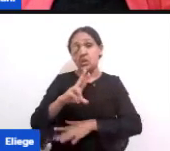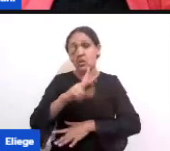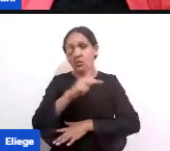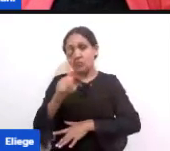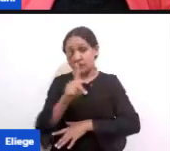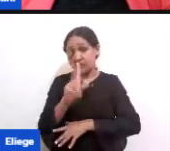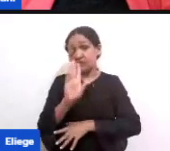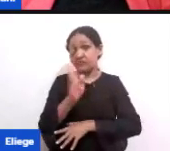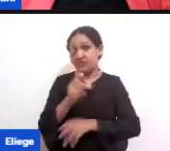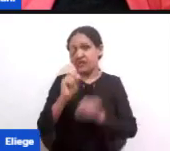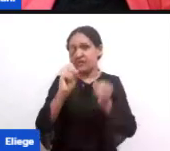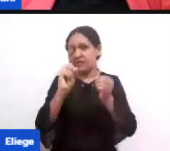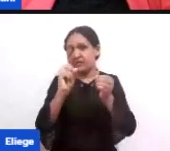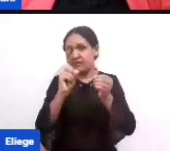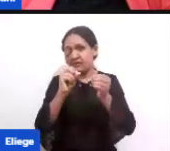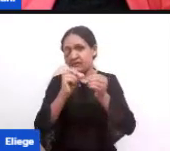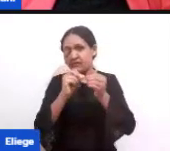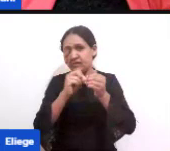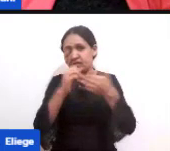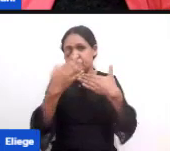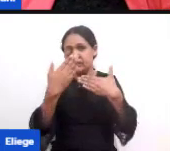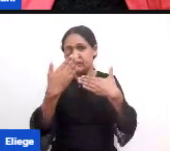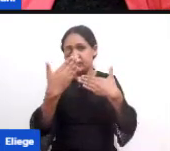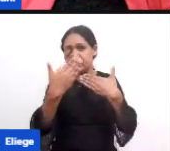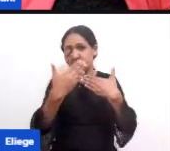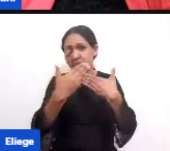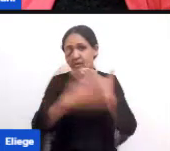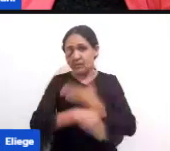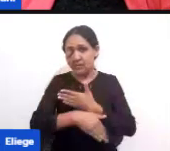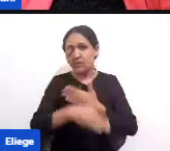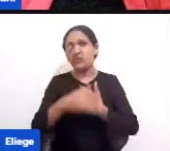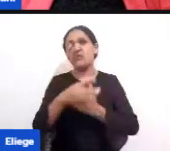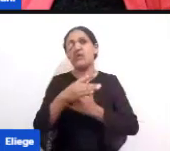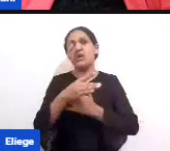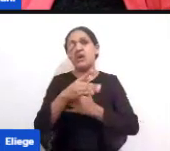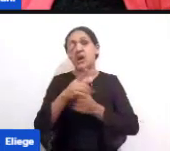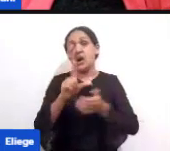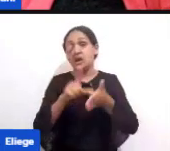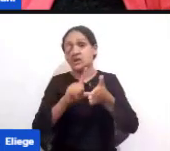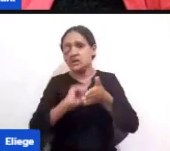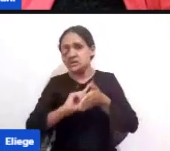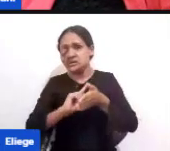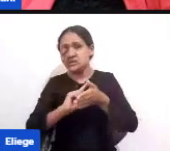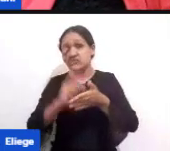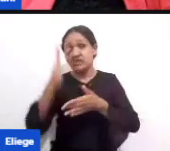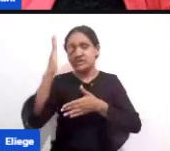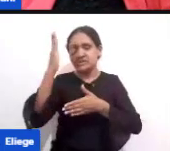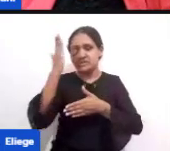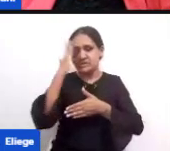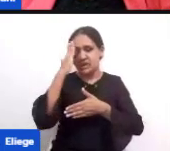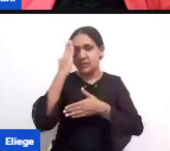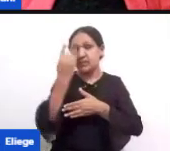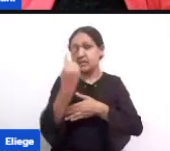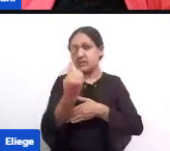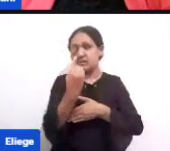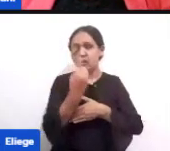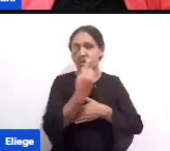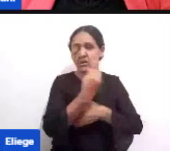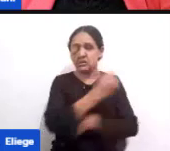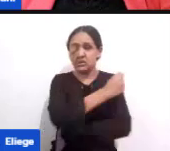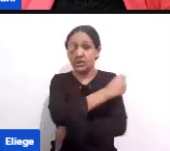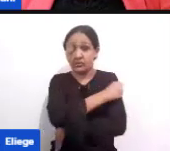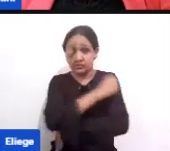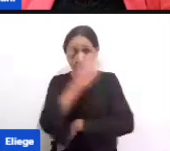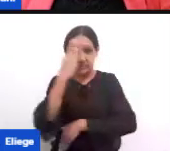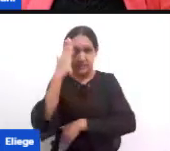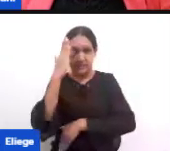diagnóstica, e hoje ele já tem uma base do nível que cada aluno está no momento. Então,